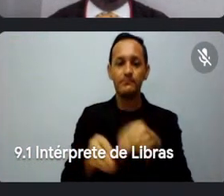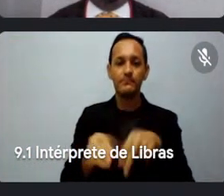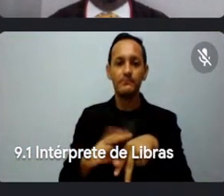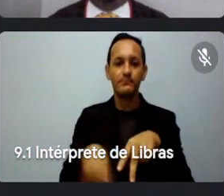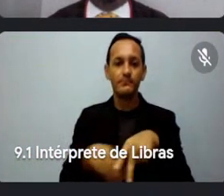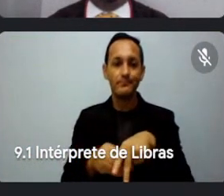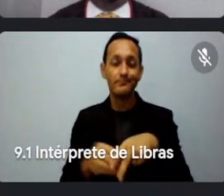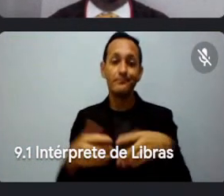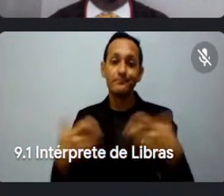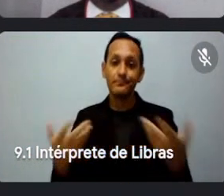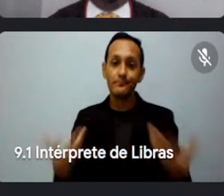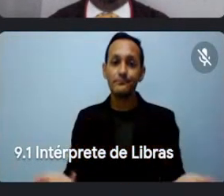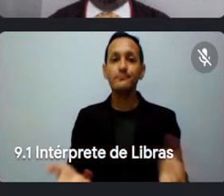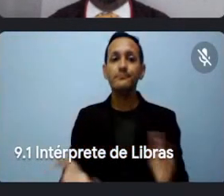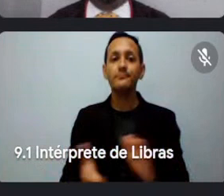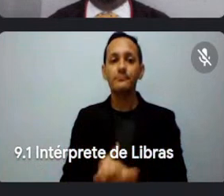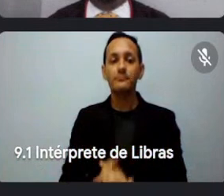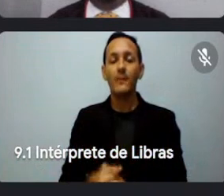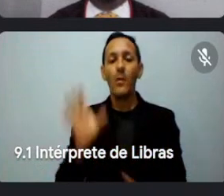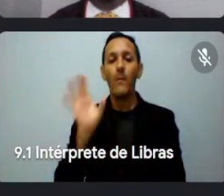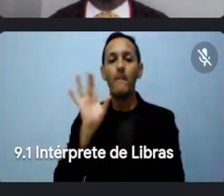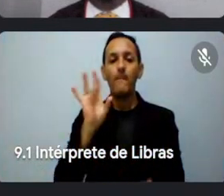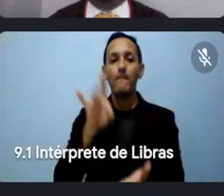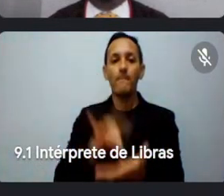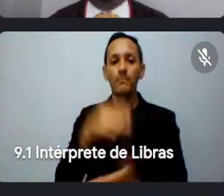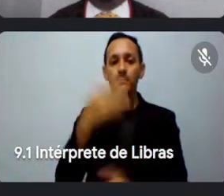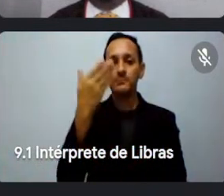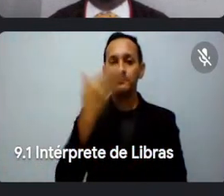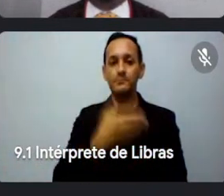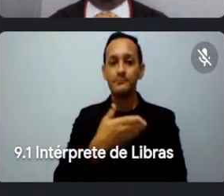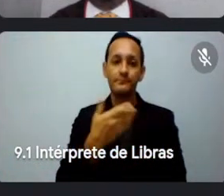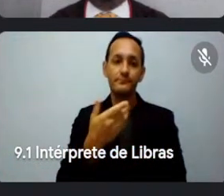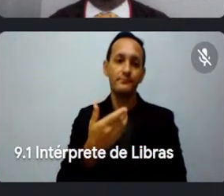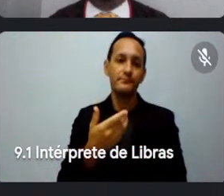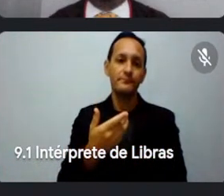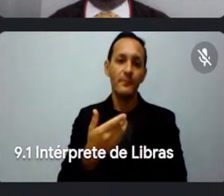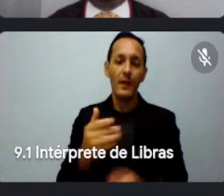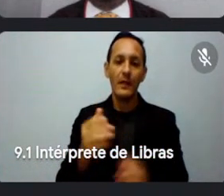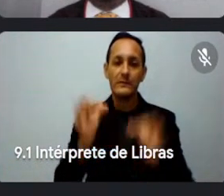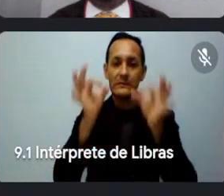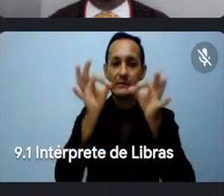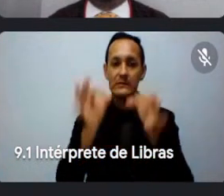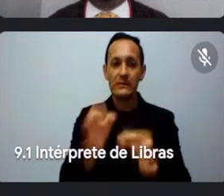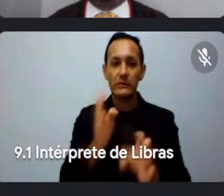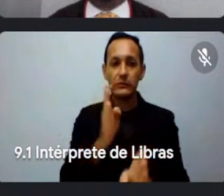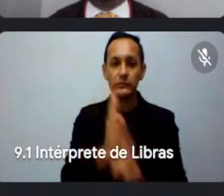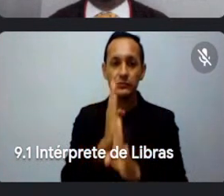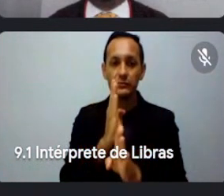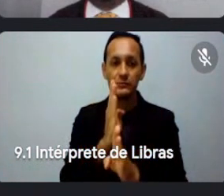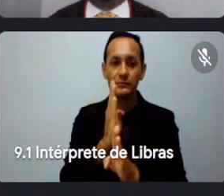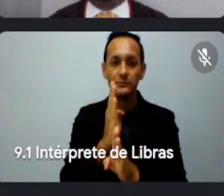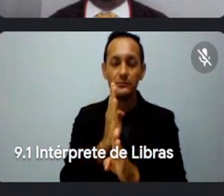demonstrar eu compro estou louca certeza que efetivamente tem